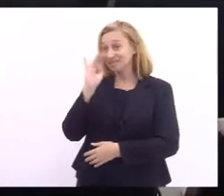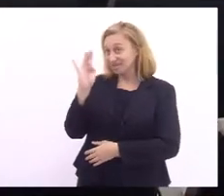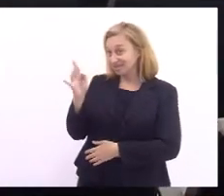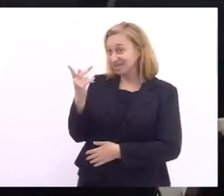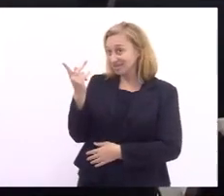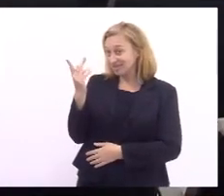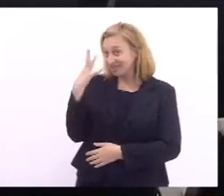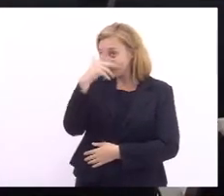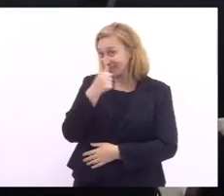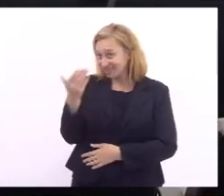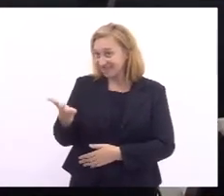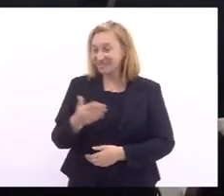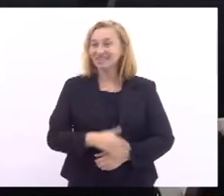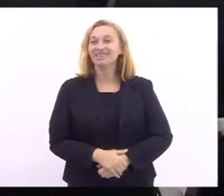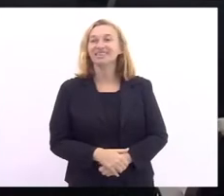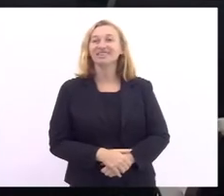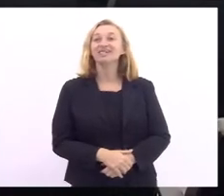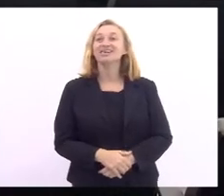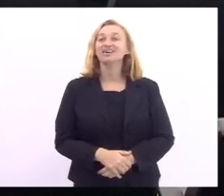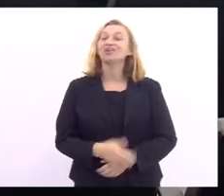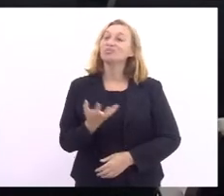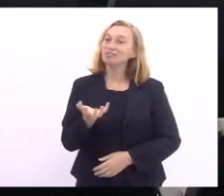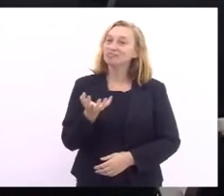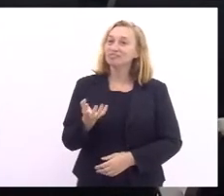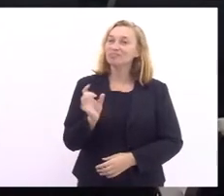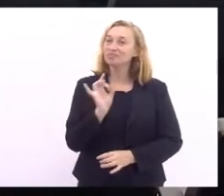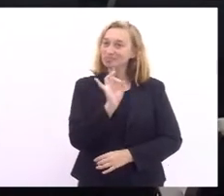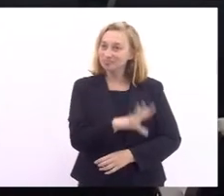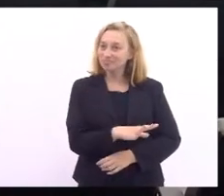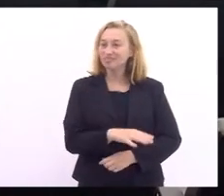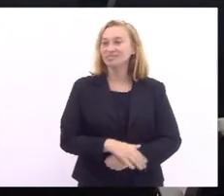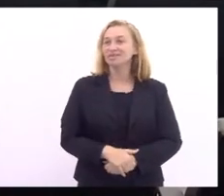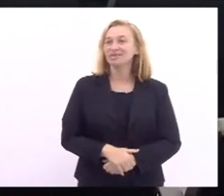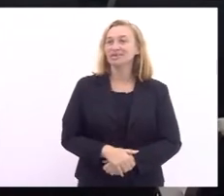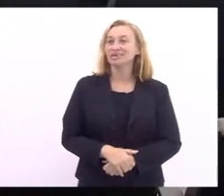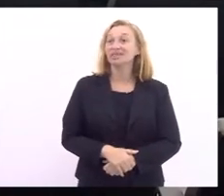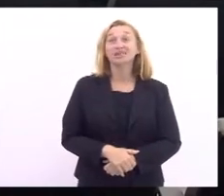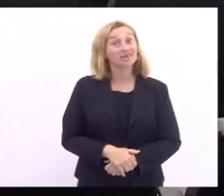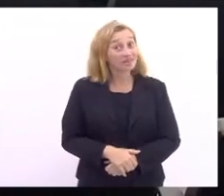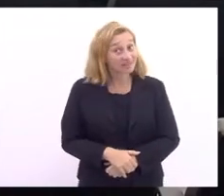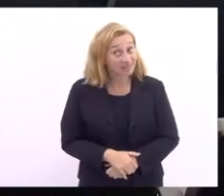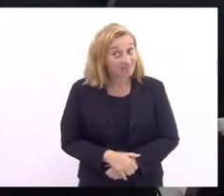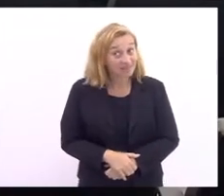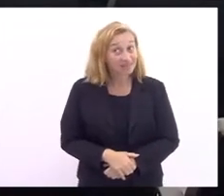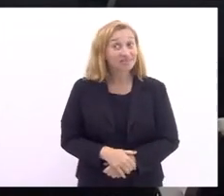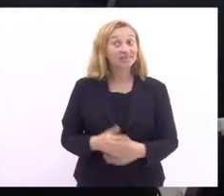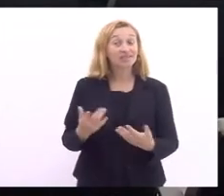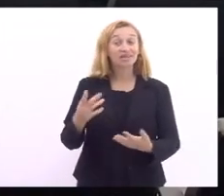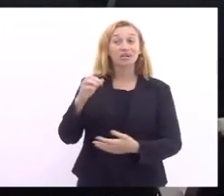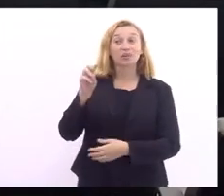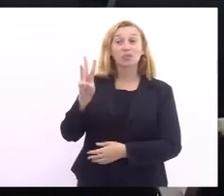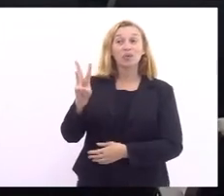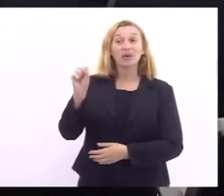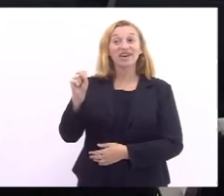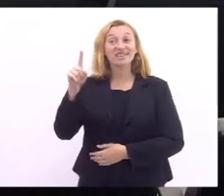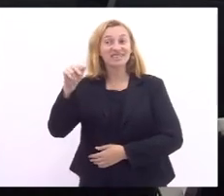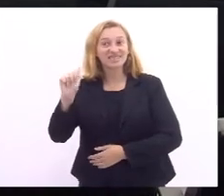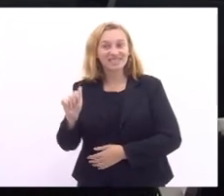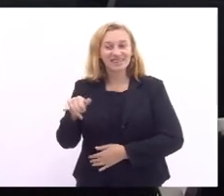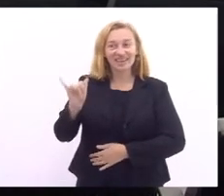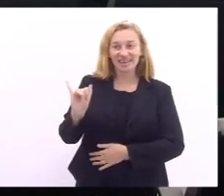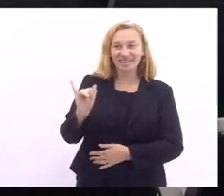muito bonita eu queria por último leve botar tudo isso Wesley Teixeira